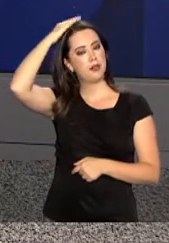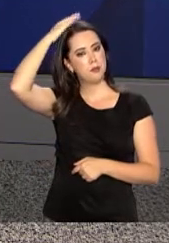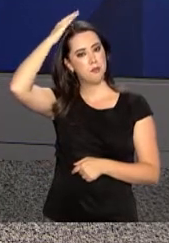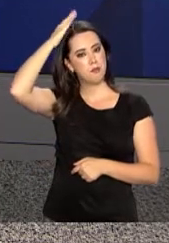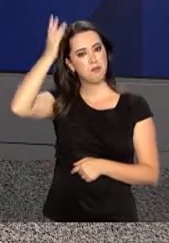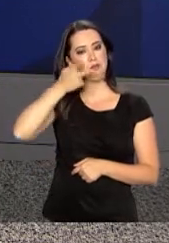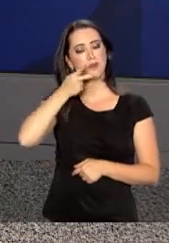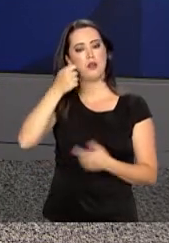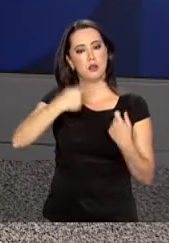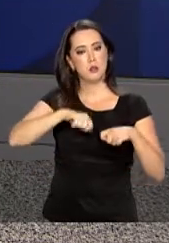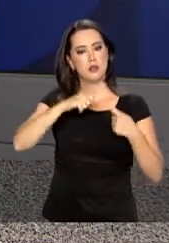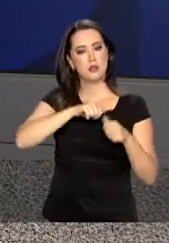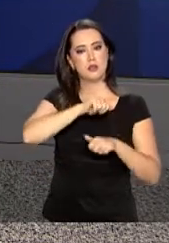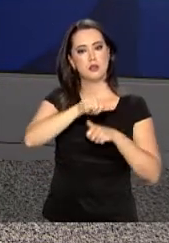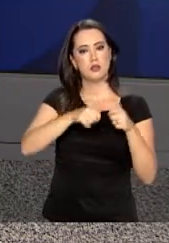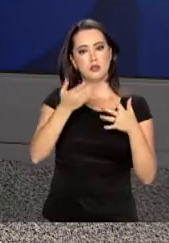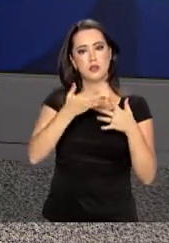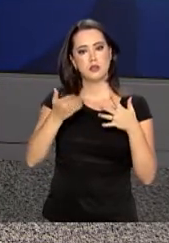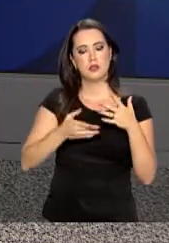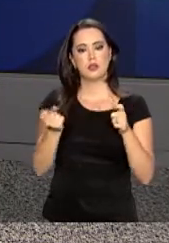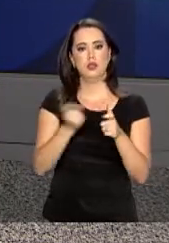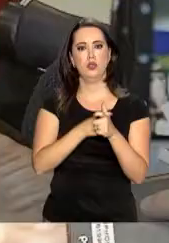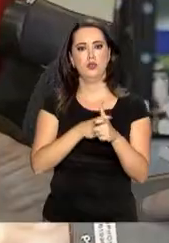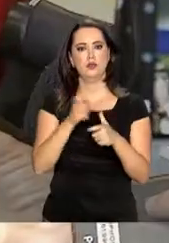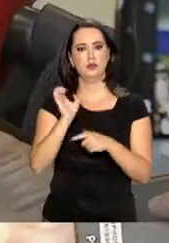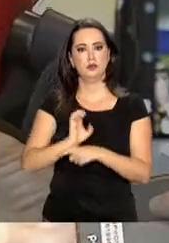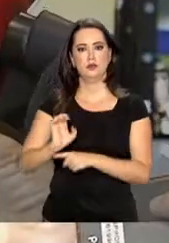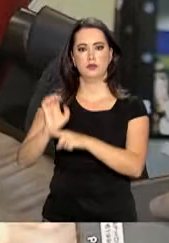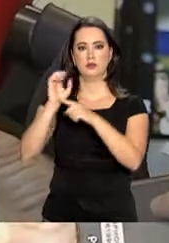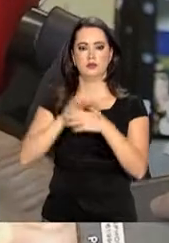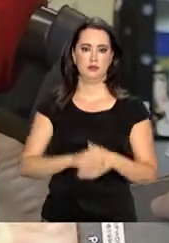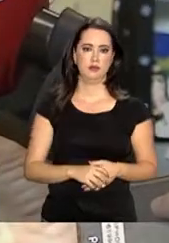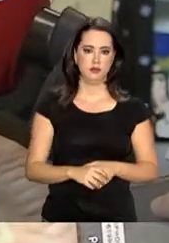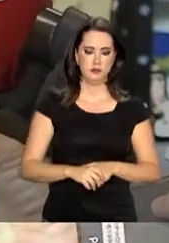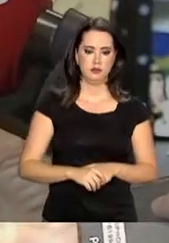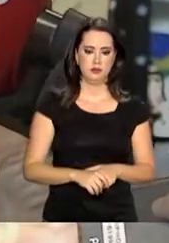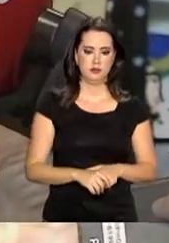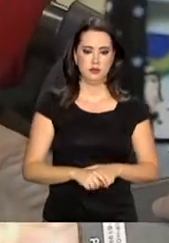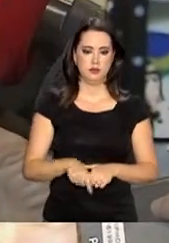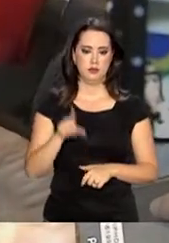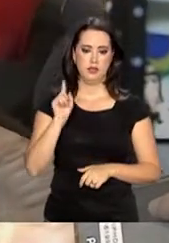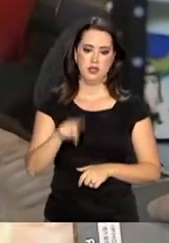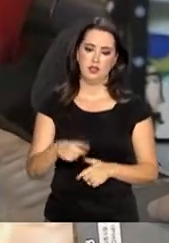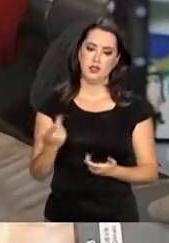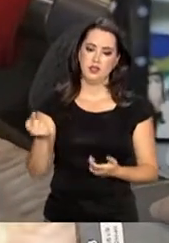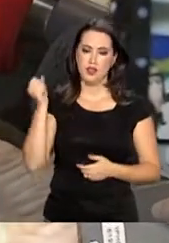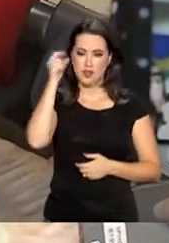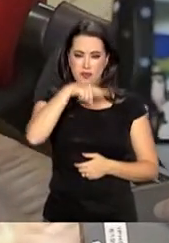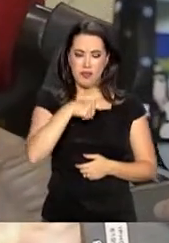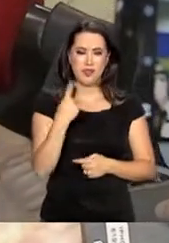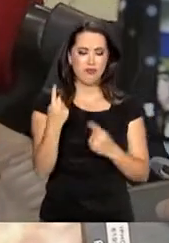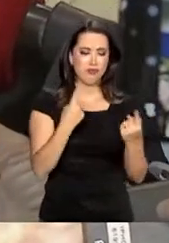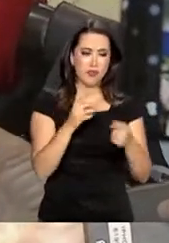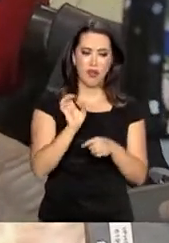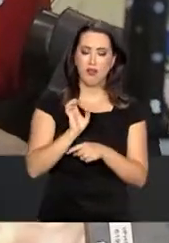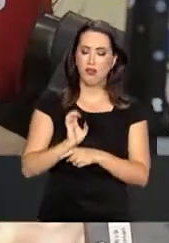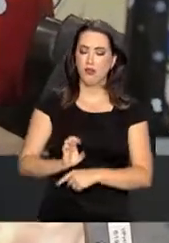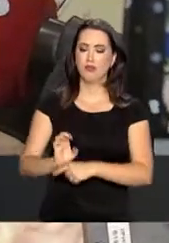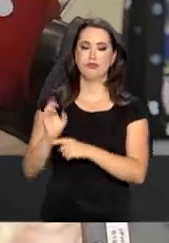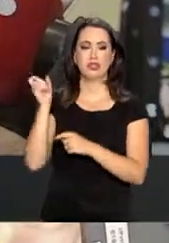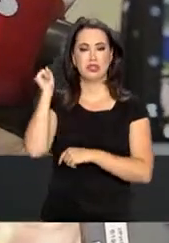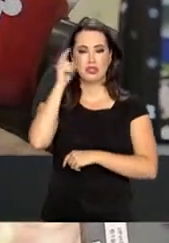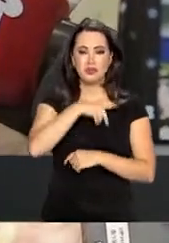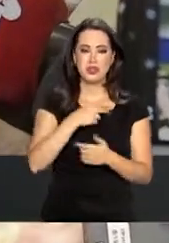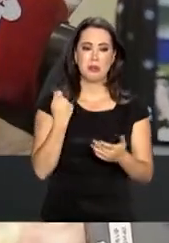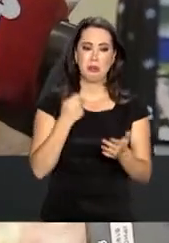se renegociar a dívida dos estados. Está muito claro a dificuldade que os estados estão enfrentando, a questão de